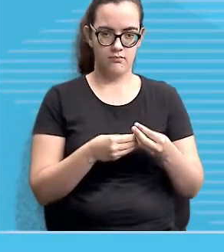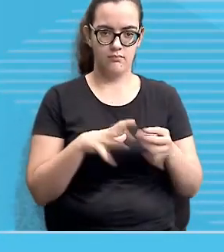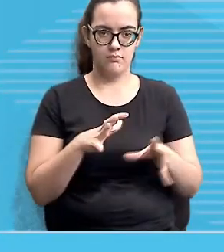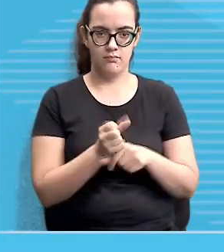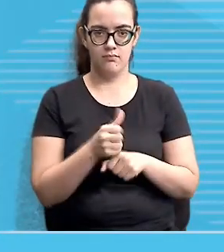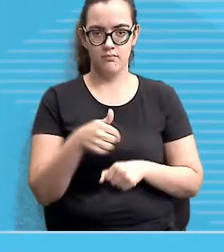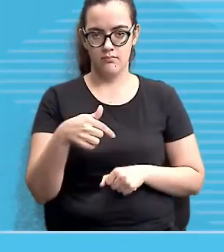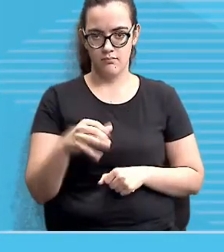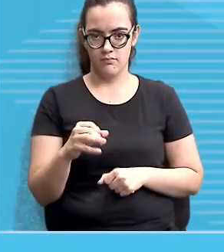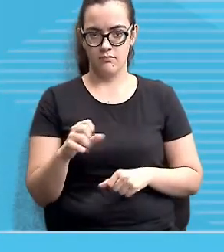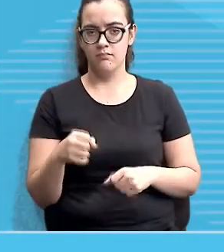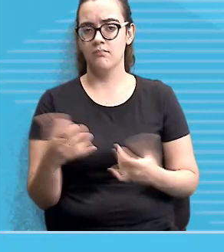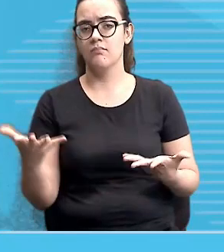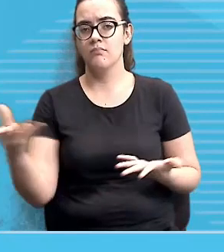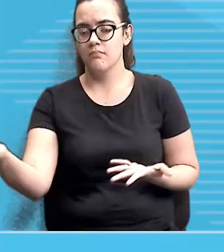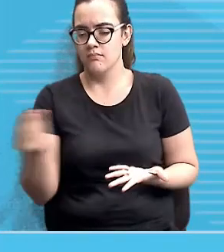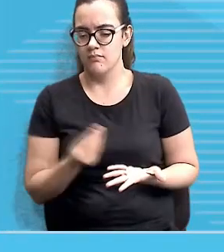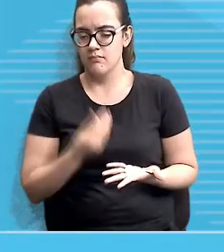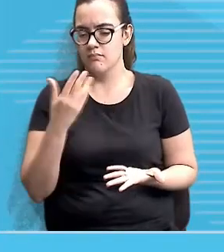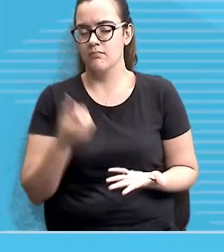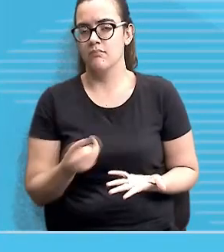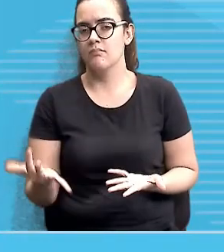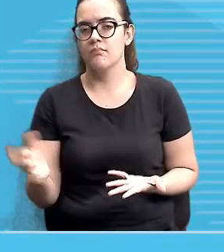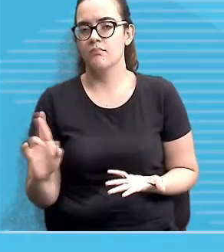o meu quanto aí